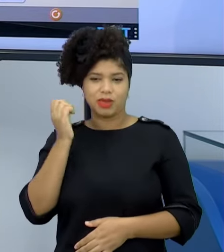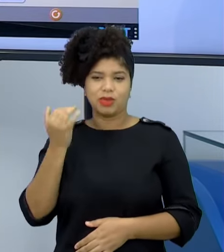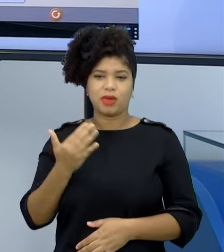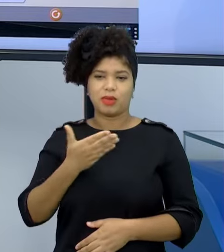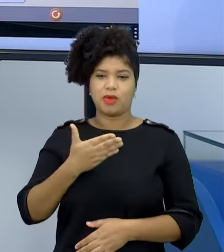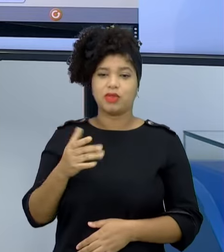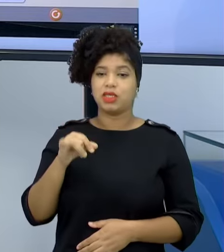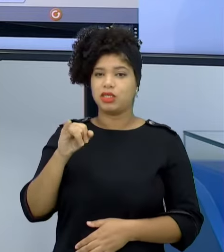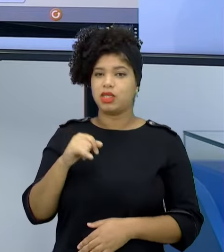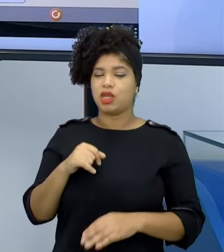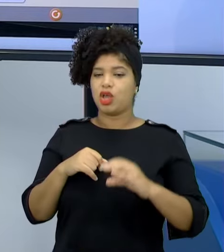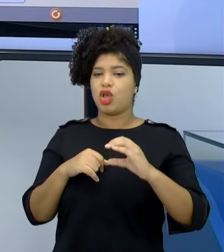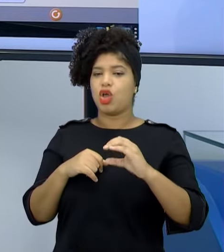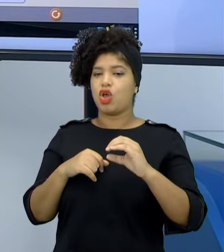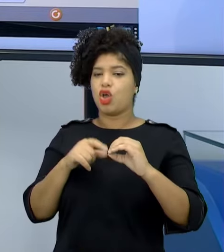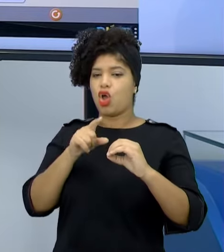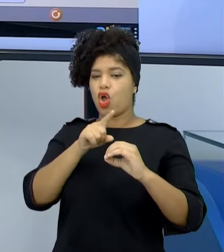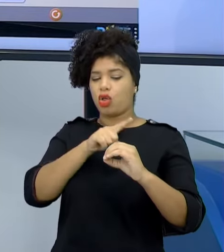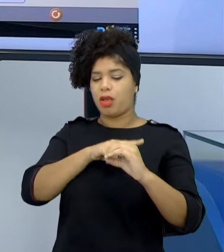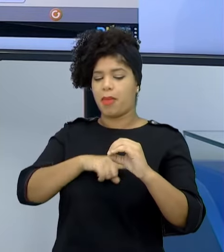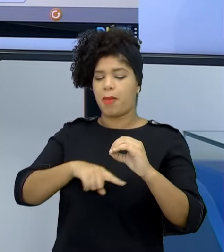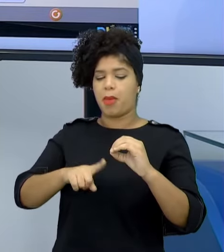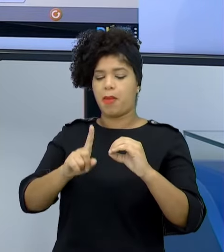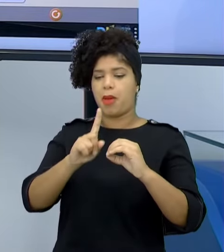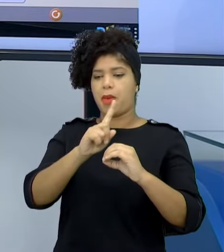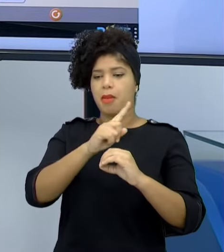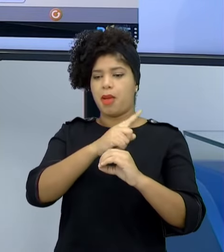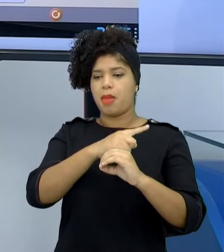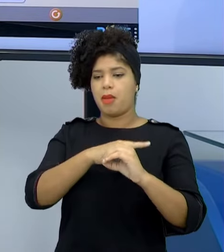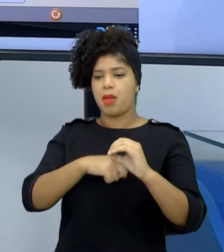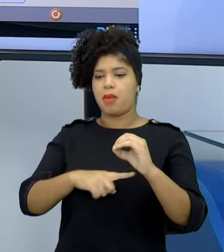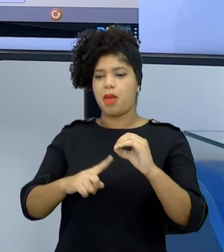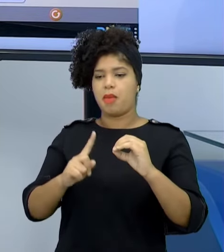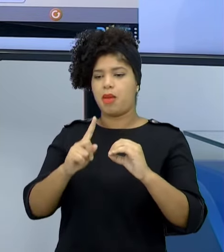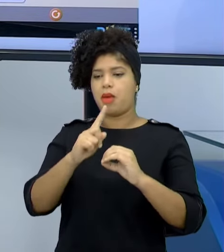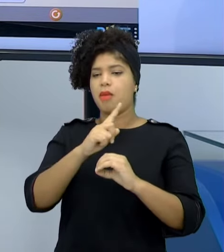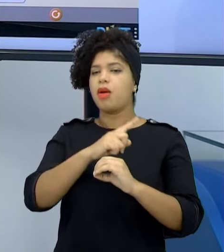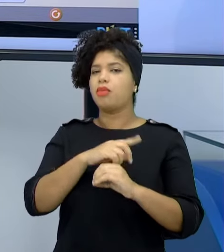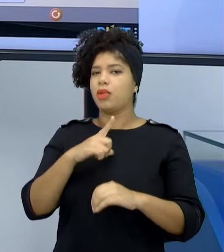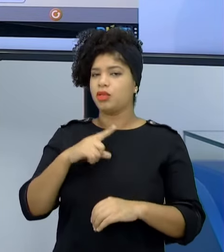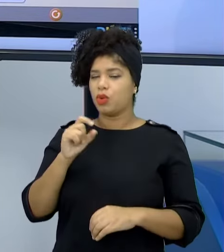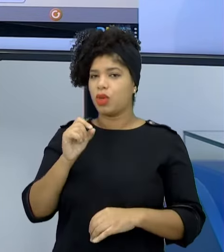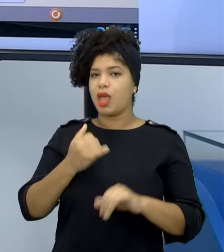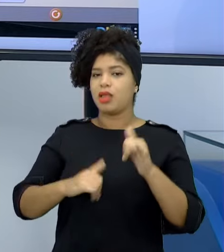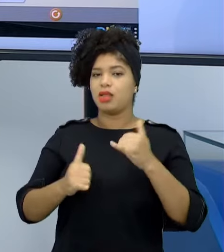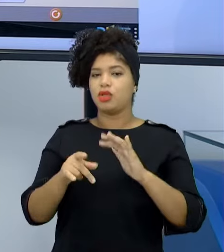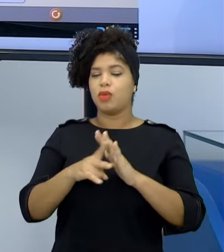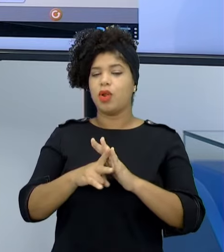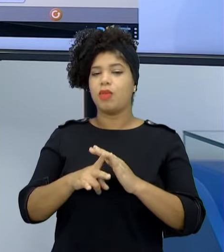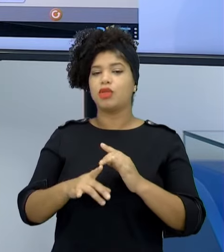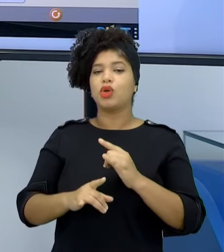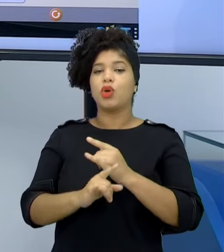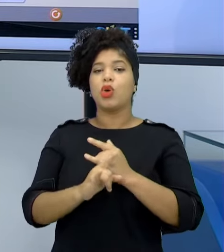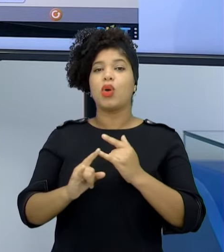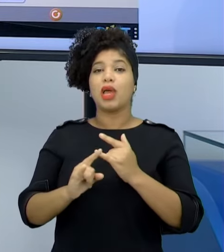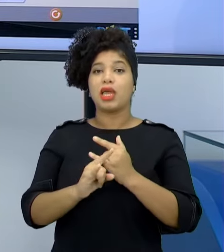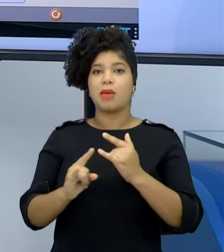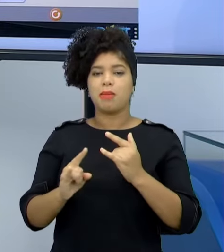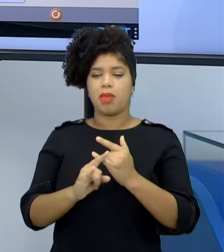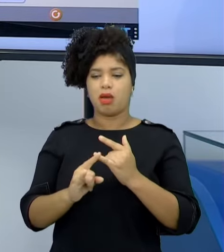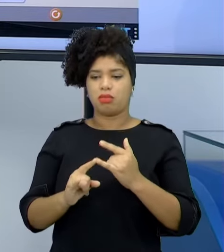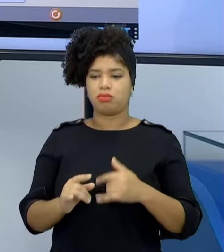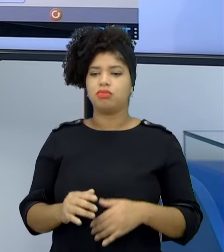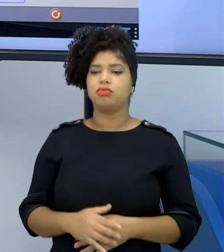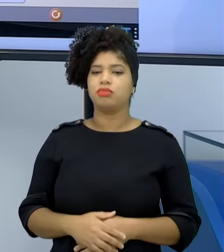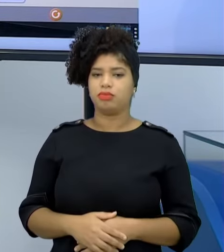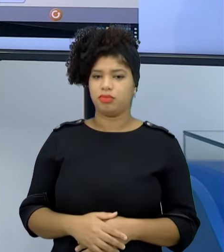rodou aqui, há uma geração de energia por meio do magnetismo. É isso que nos interessa.